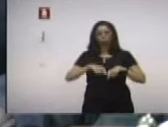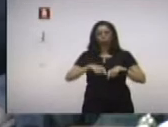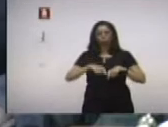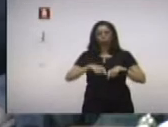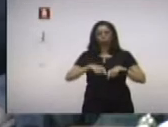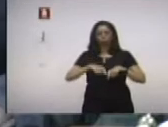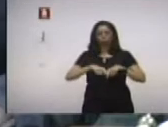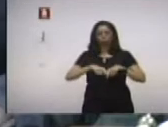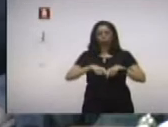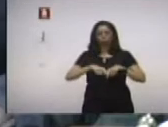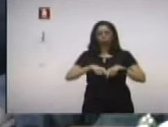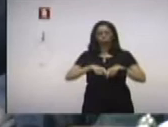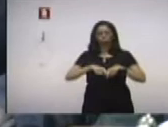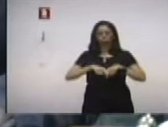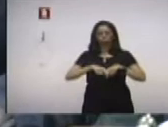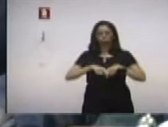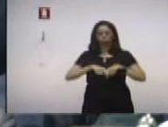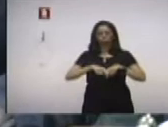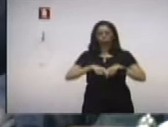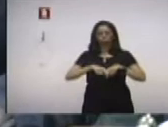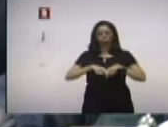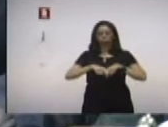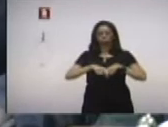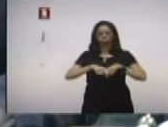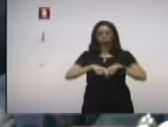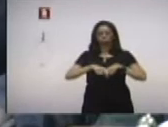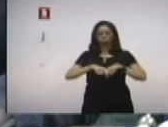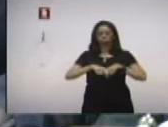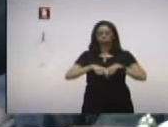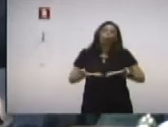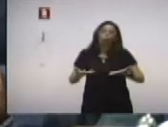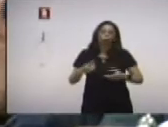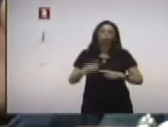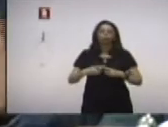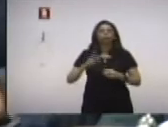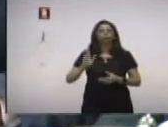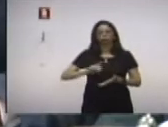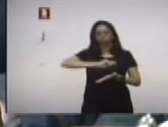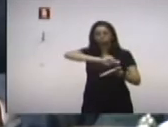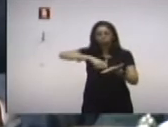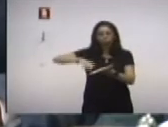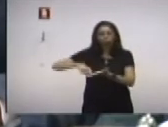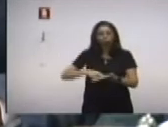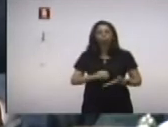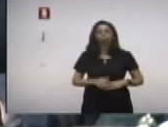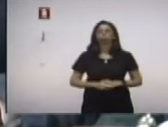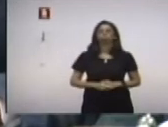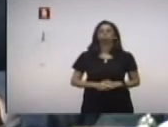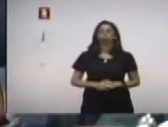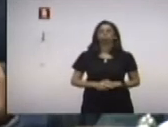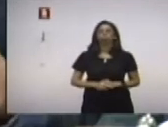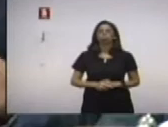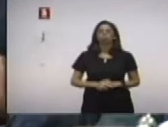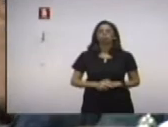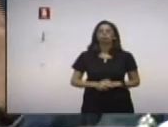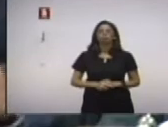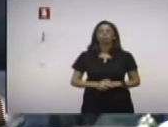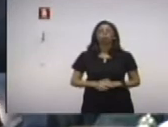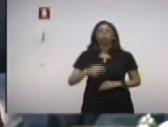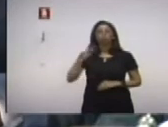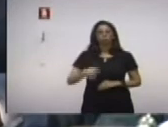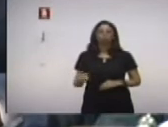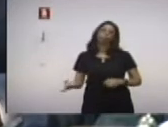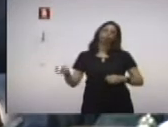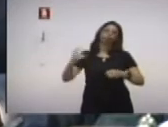não renovar o contrato com a Sabesp Acho muito difícil mas caso acontecesse isso esse patrimônio voltaria para o município como